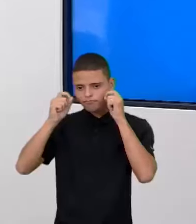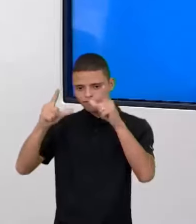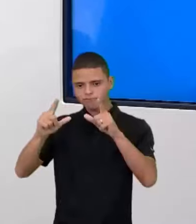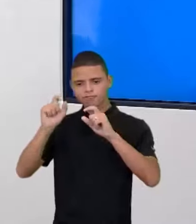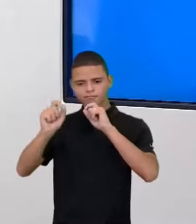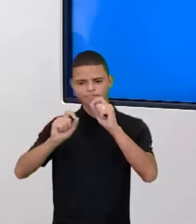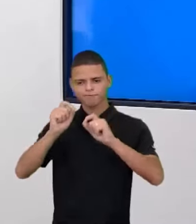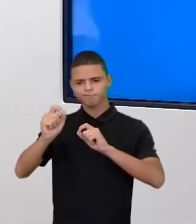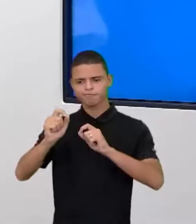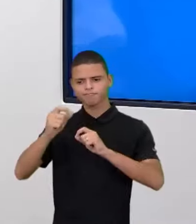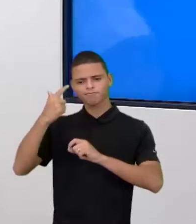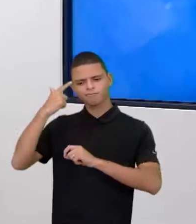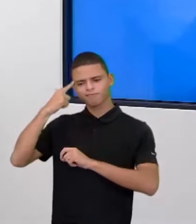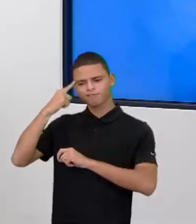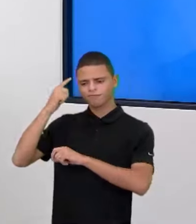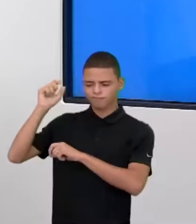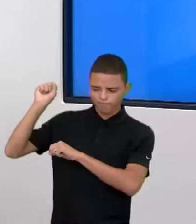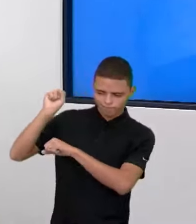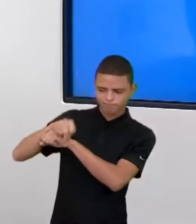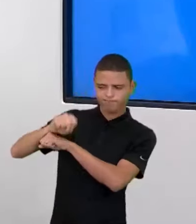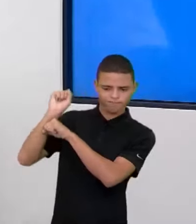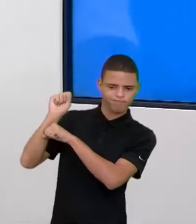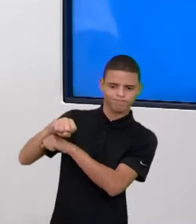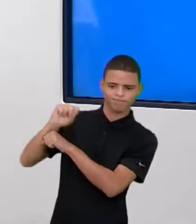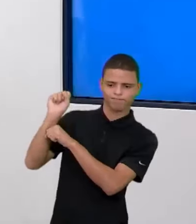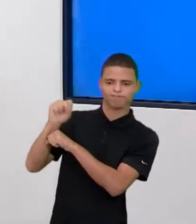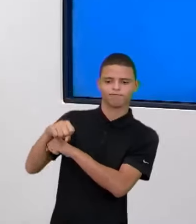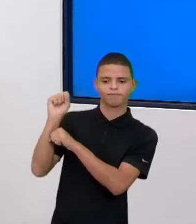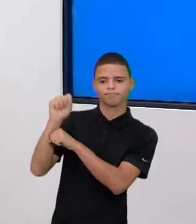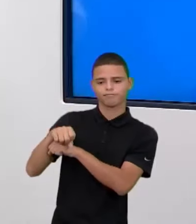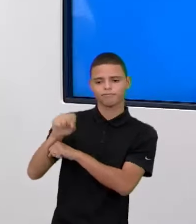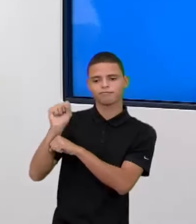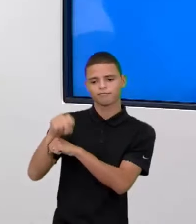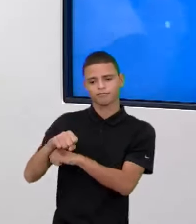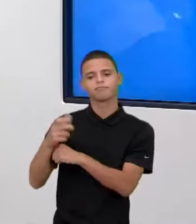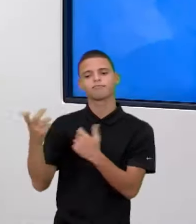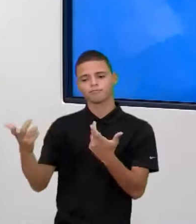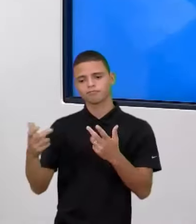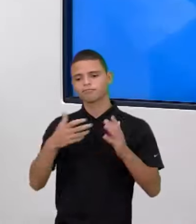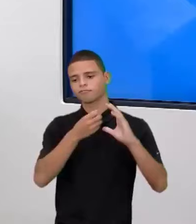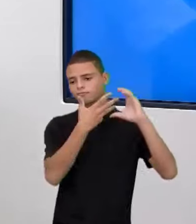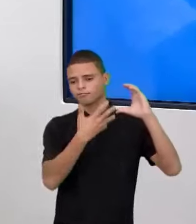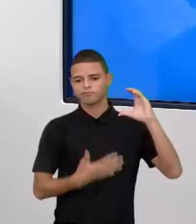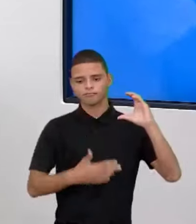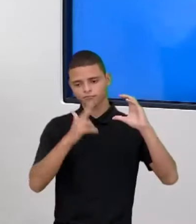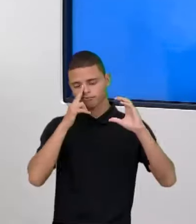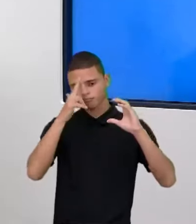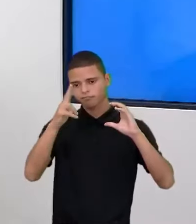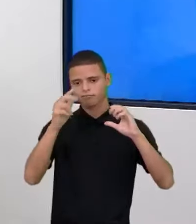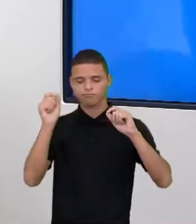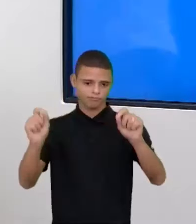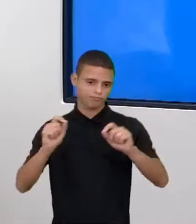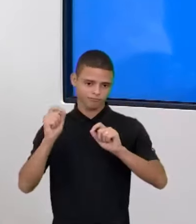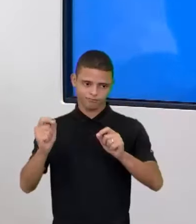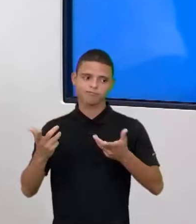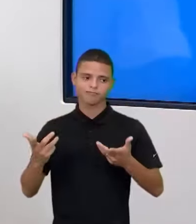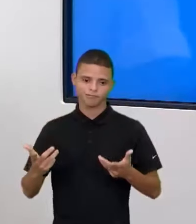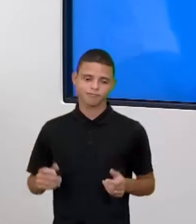ficar assim. Que é a característica aí bastante marcante de quem vai dançar o heavy